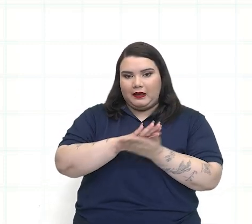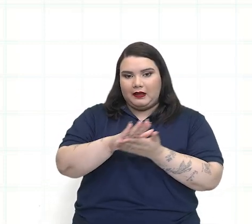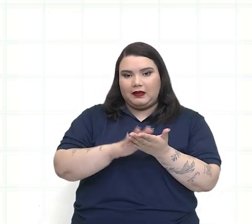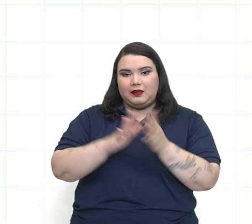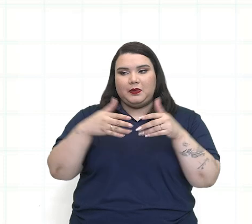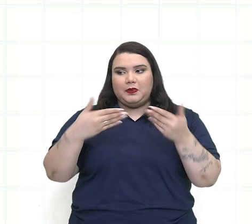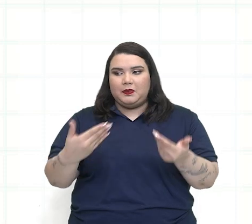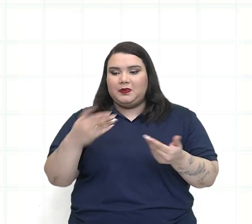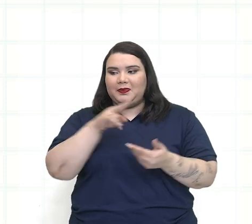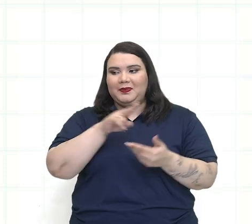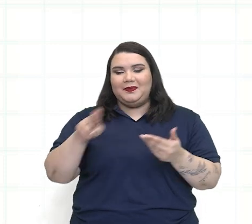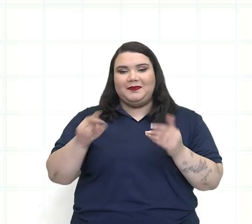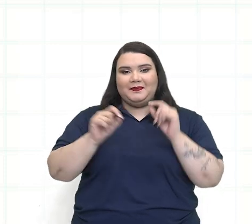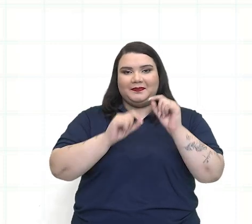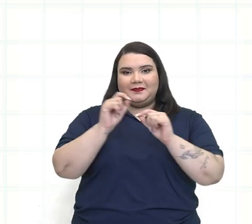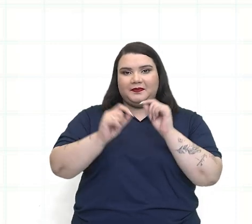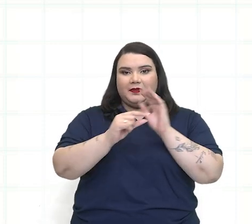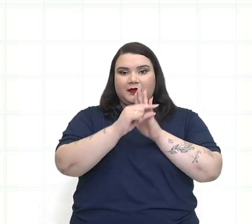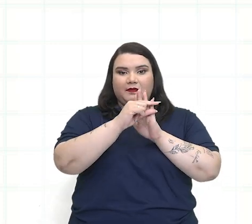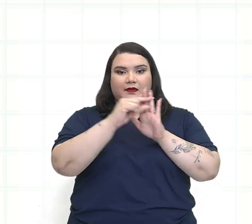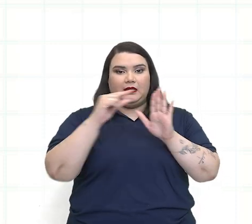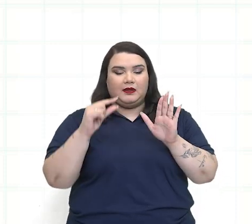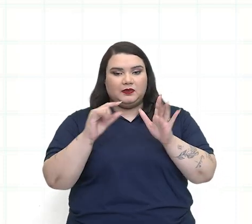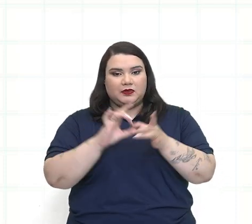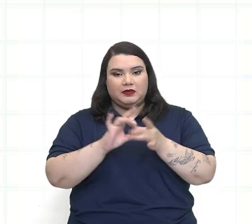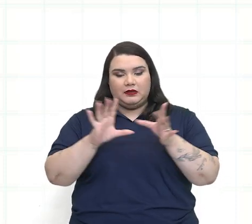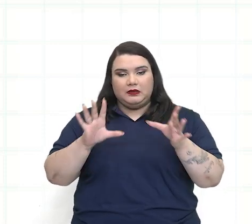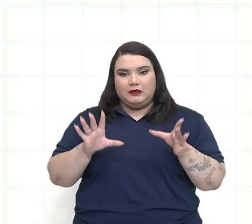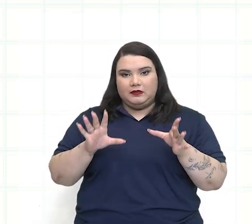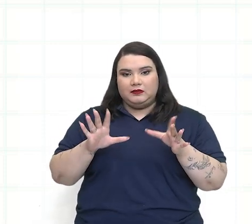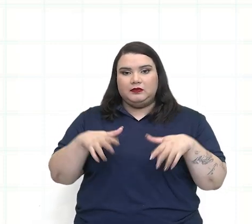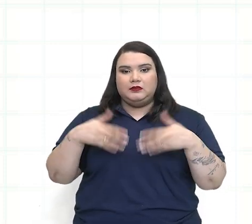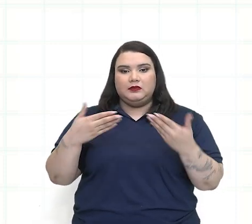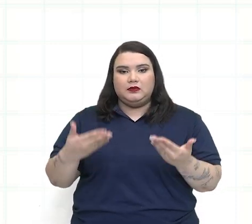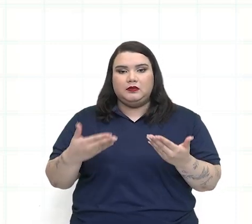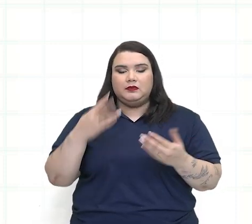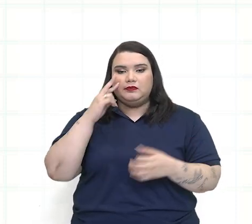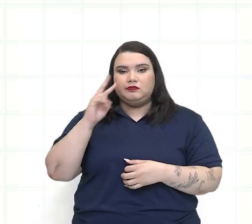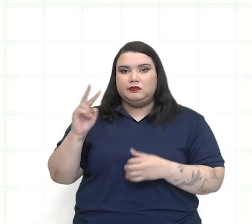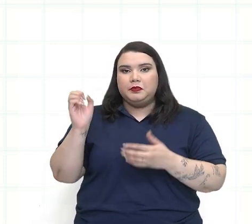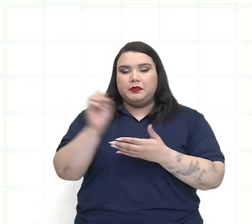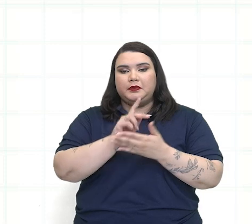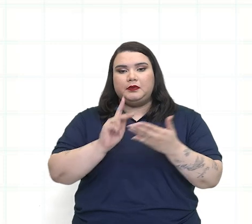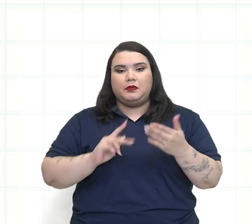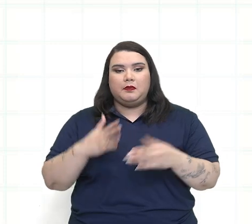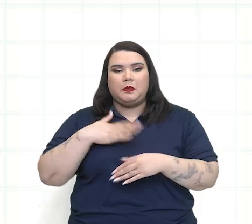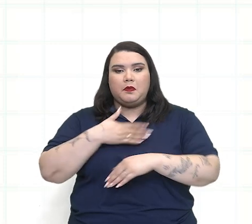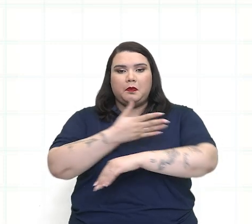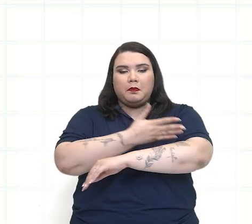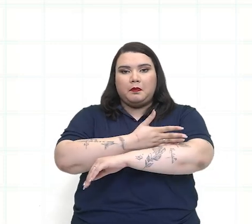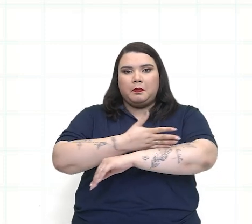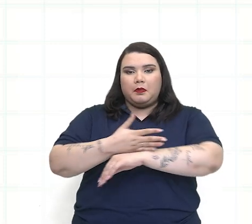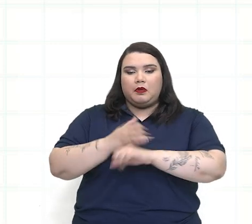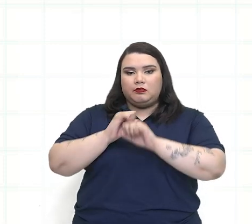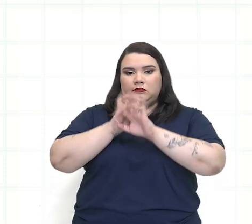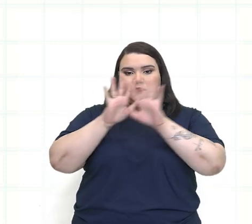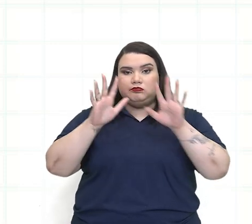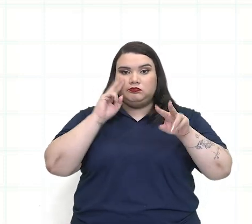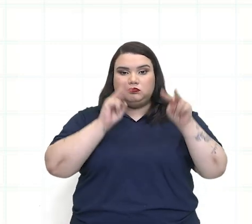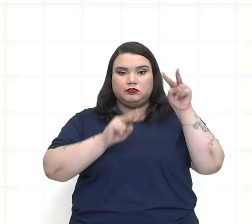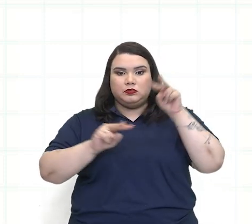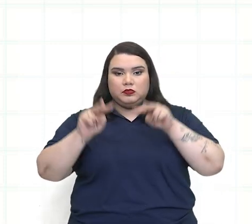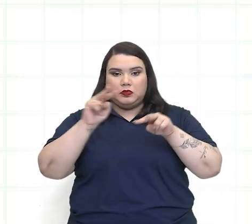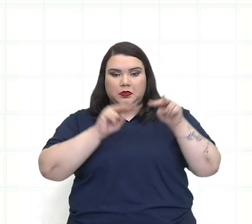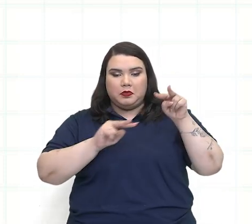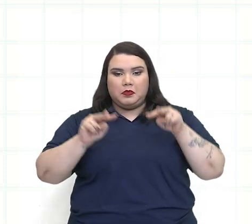a gente chama de versos livres. E nós temos aí, meu branco total alegra os olhos, o amarelo ouro doura